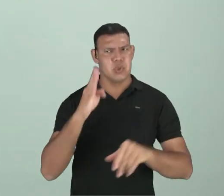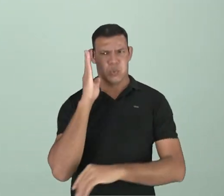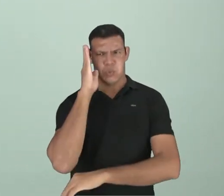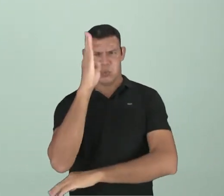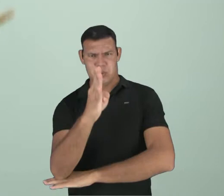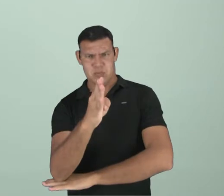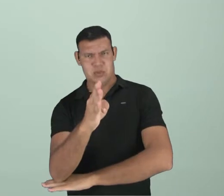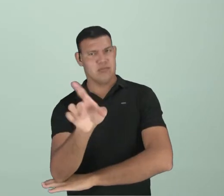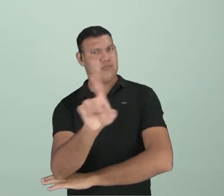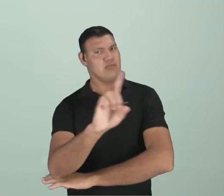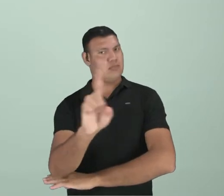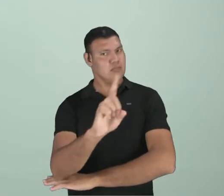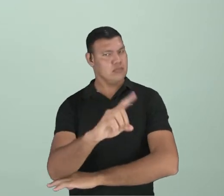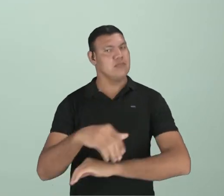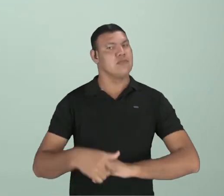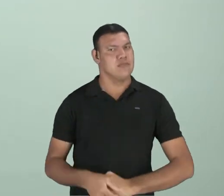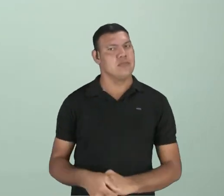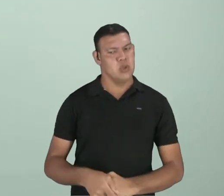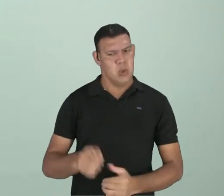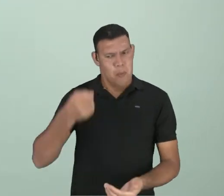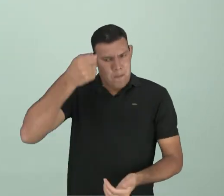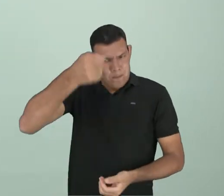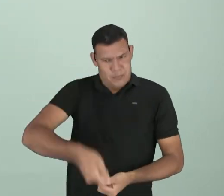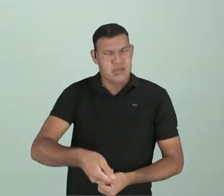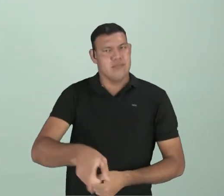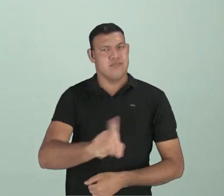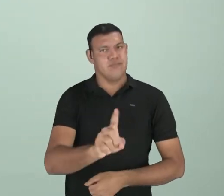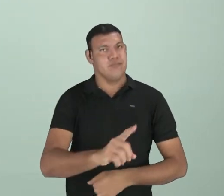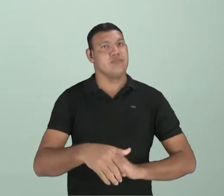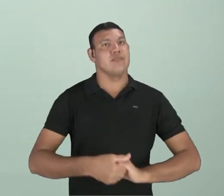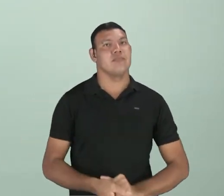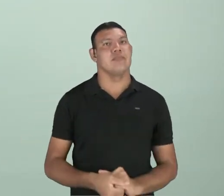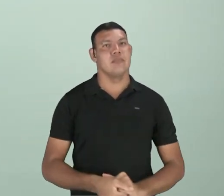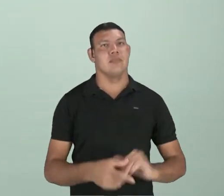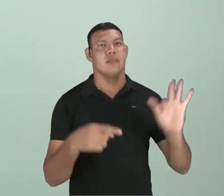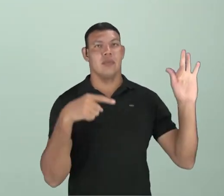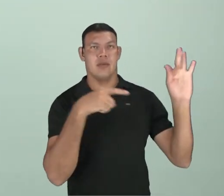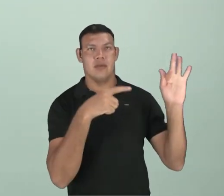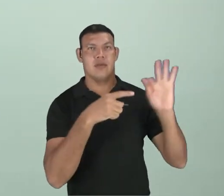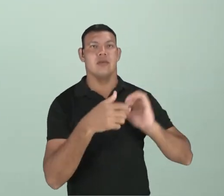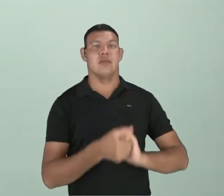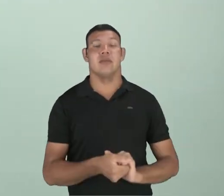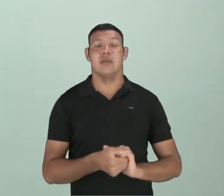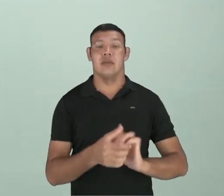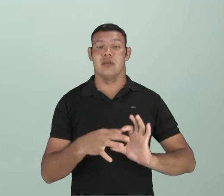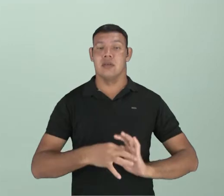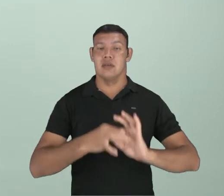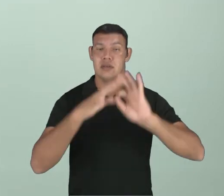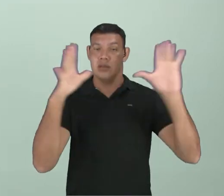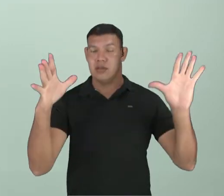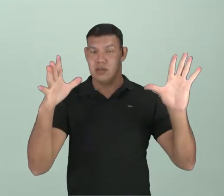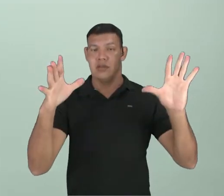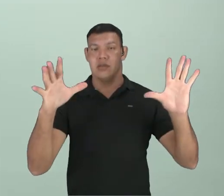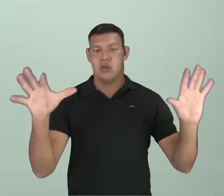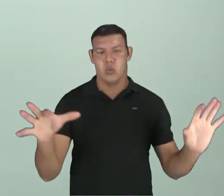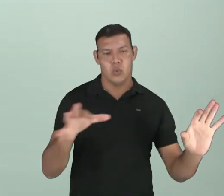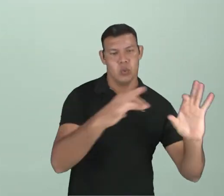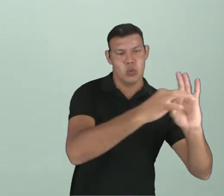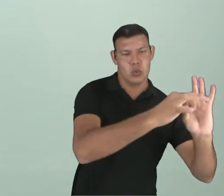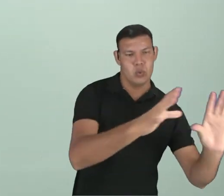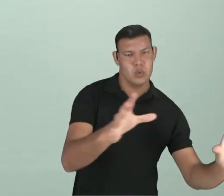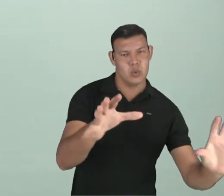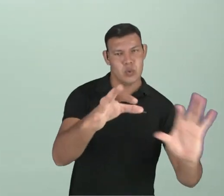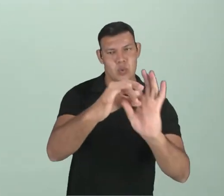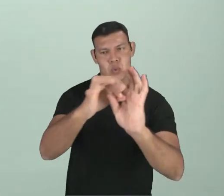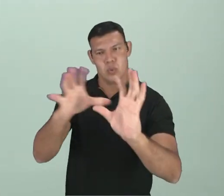é o que aconteceu em alguns governos bem autoritários, tá? Essa liberdade associativa de se associar com o que melhor lhe parece,